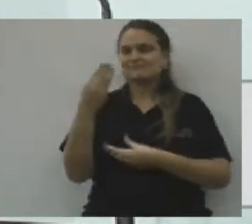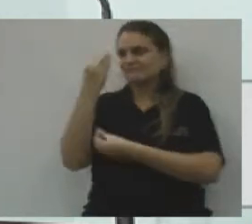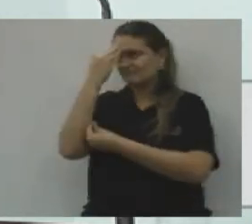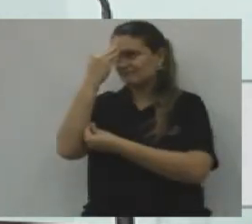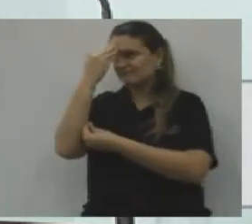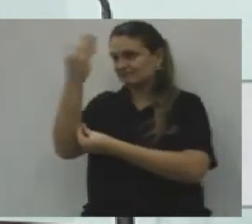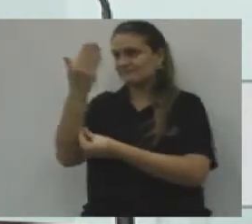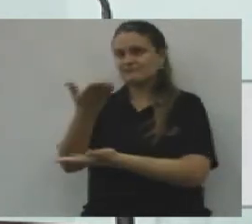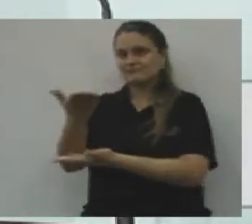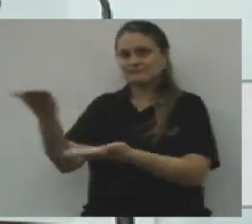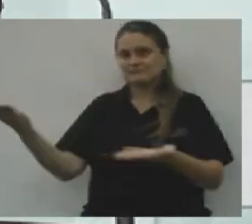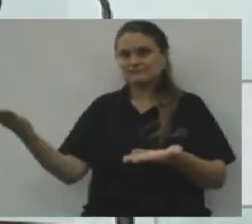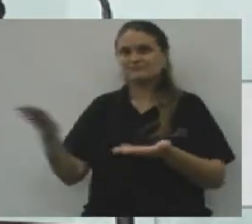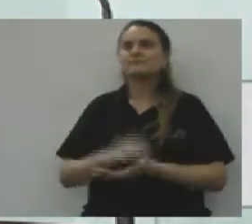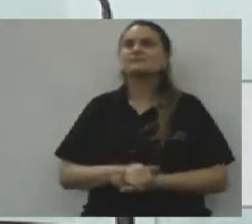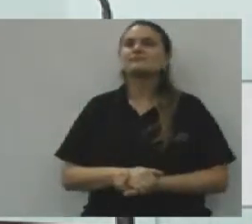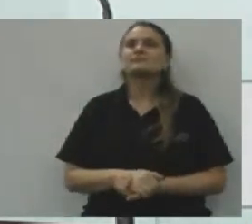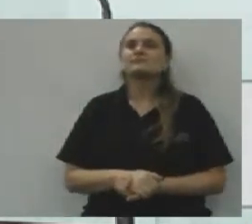obrigado a todas e a todos.